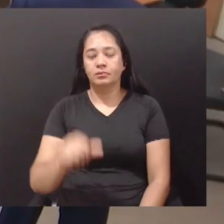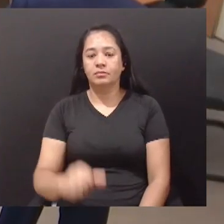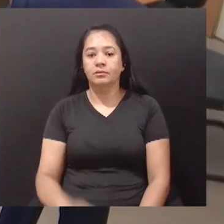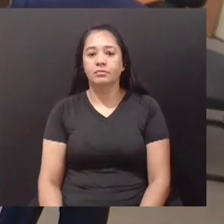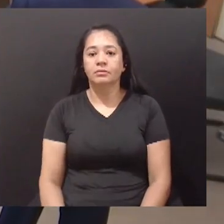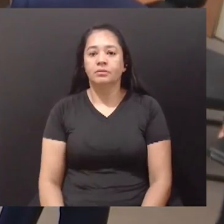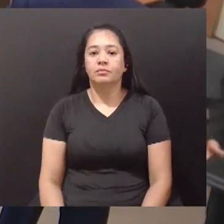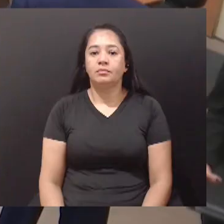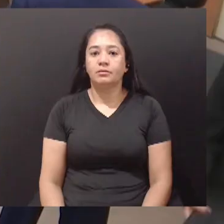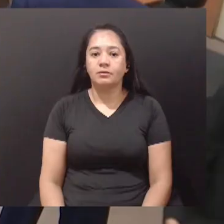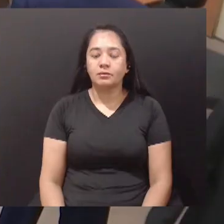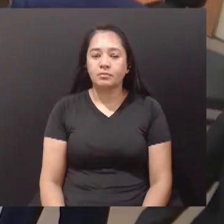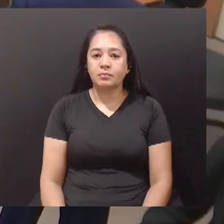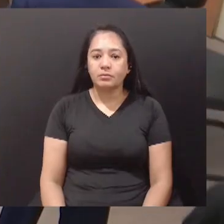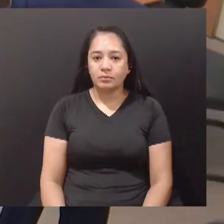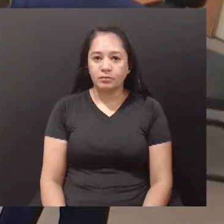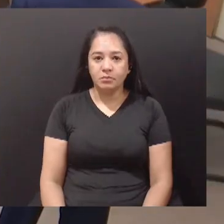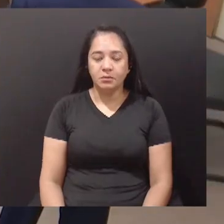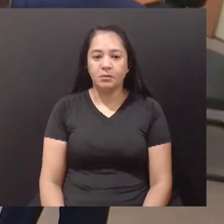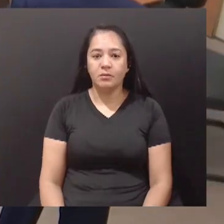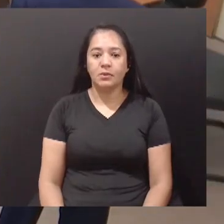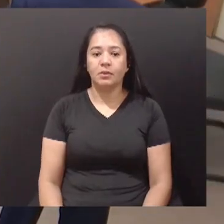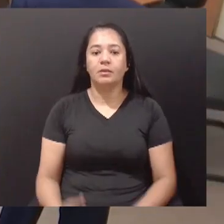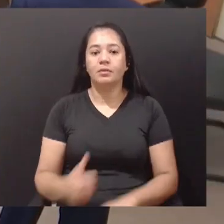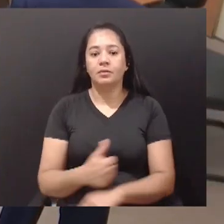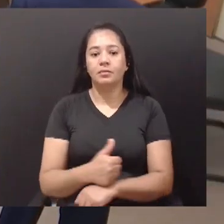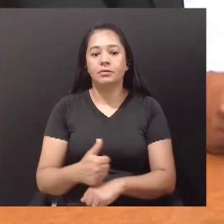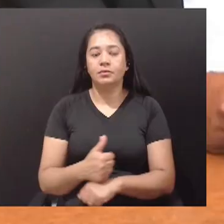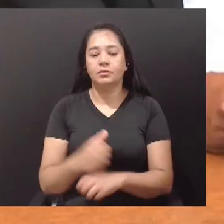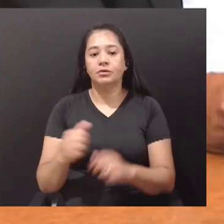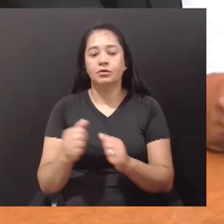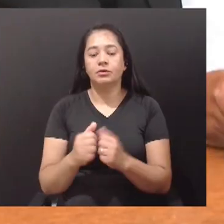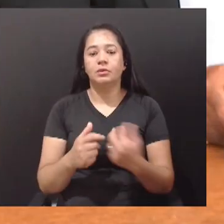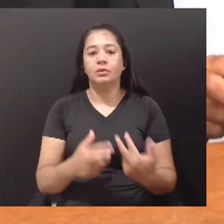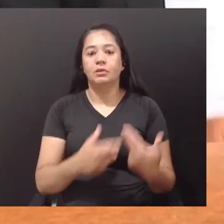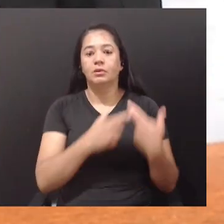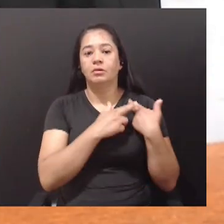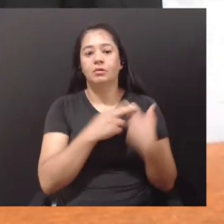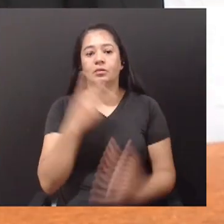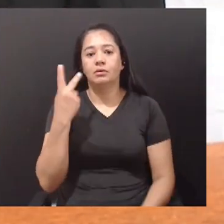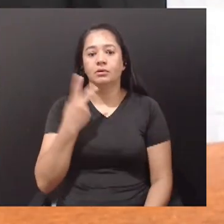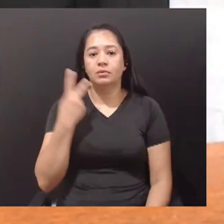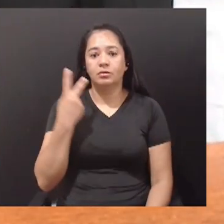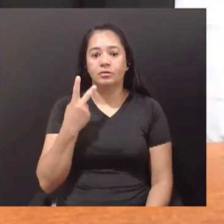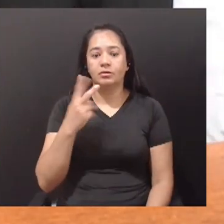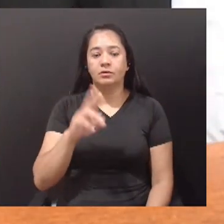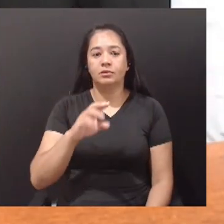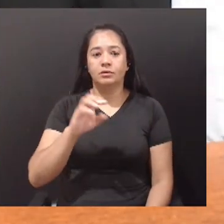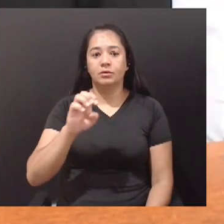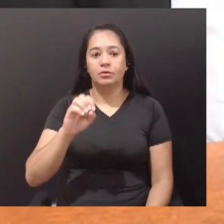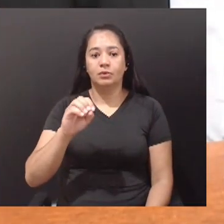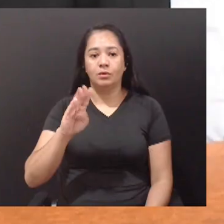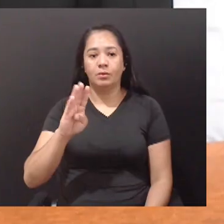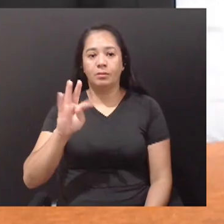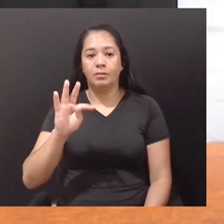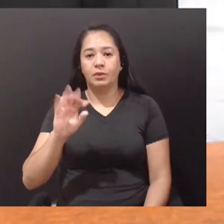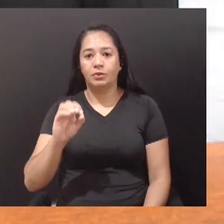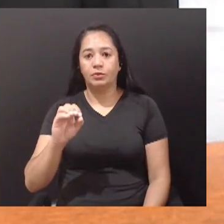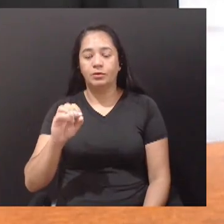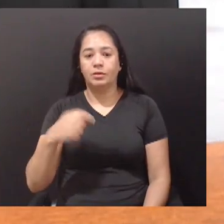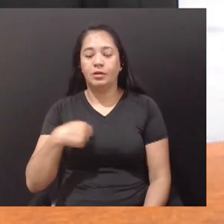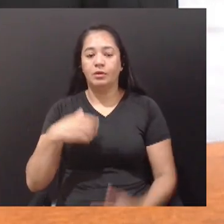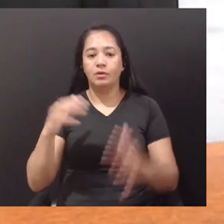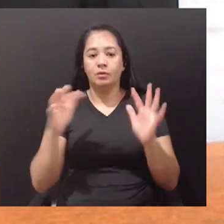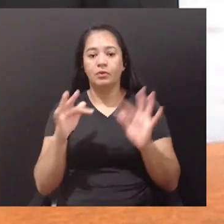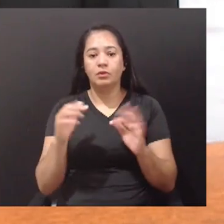seminário de profissionalização de capelania teve como responsável o vereador Roberto Alves. Eu fico muito feliz em poder estar aqui com